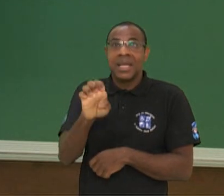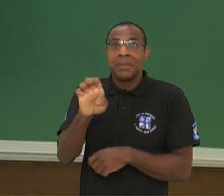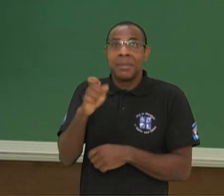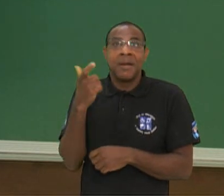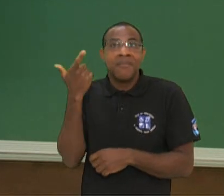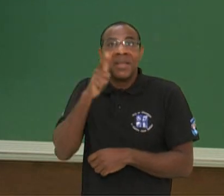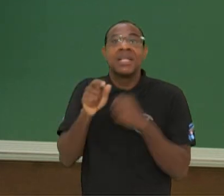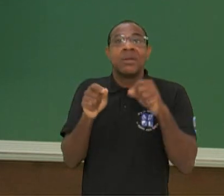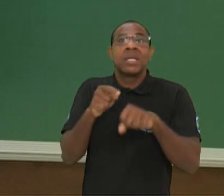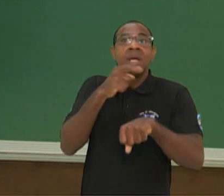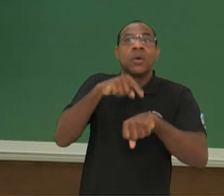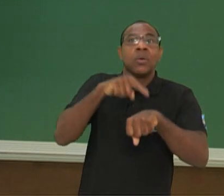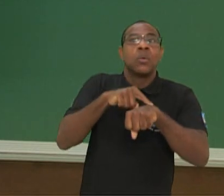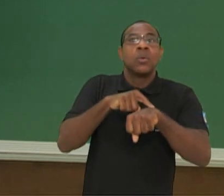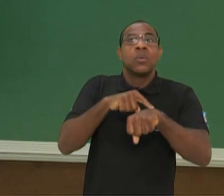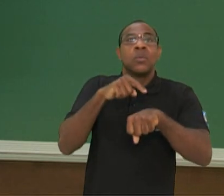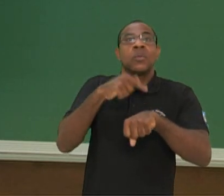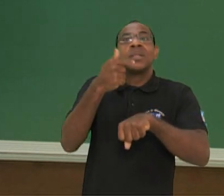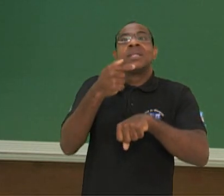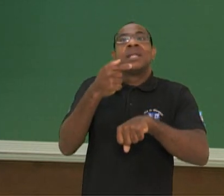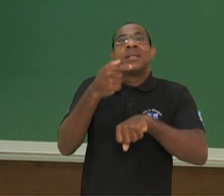vencer 4? Calma que a gente já vai chegar lá.